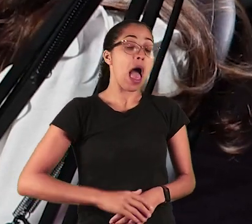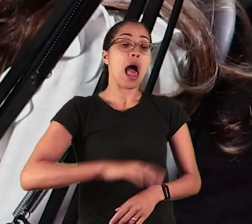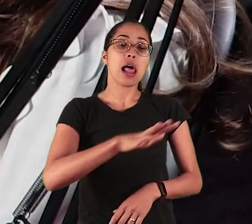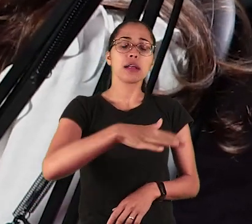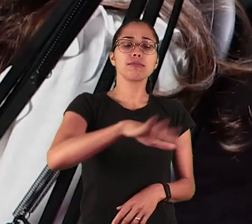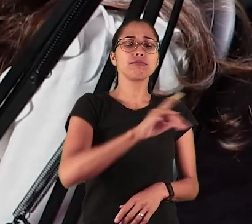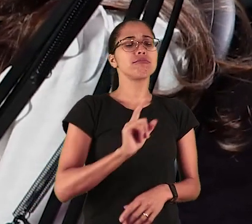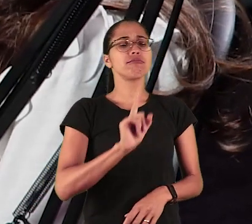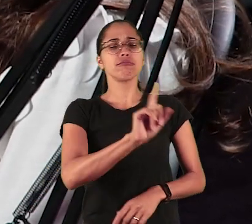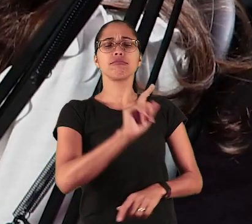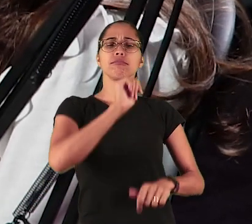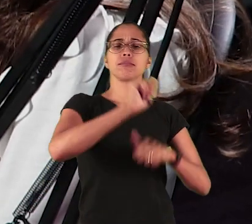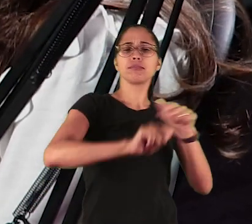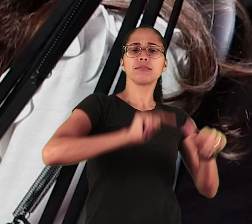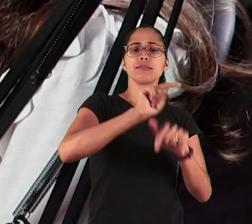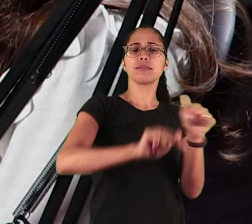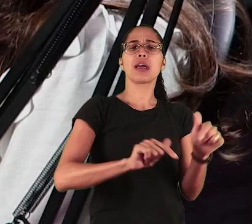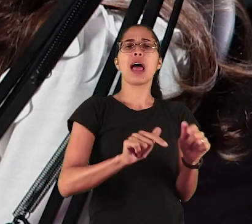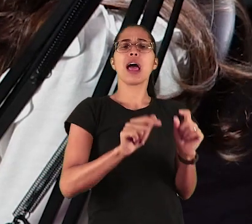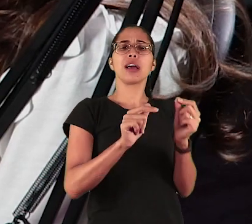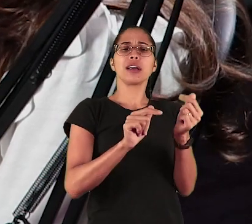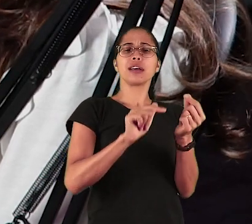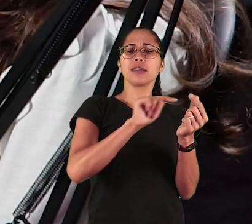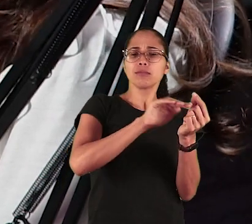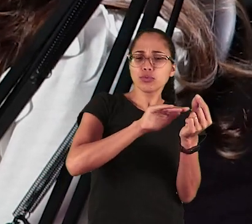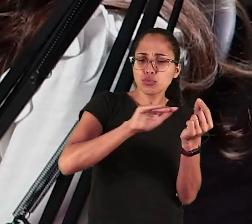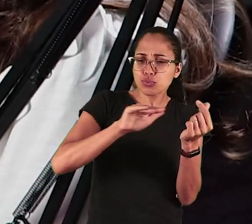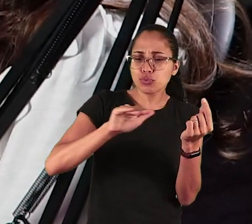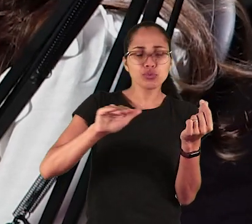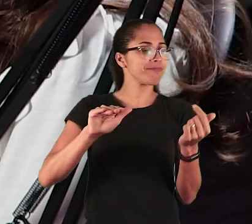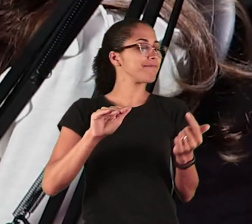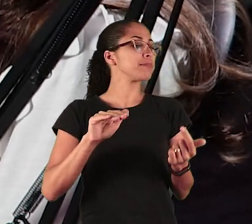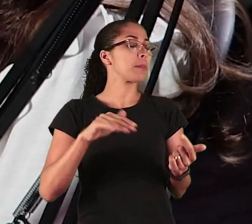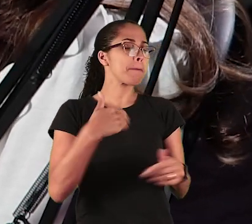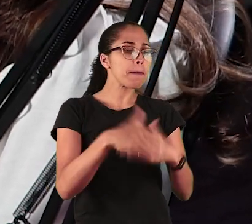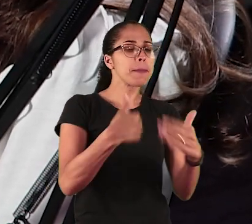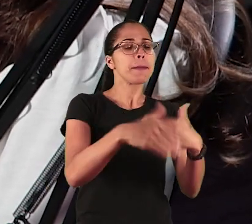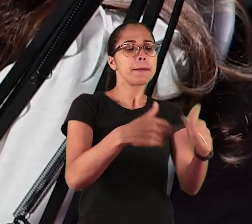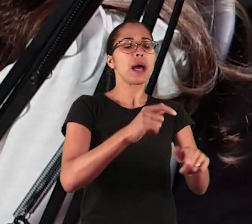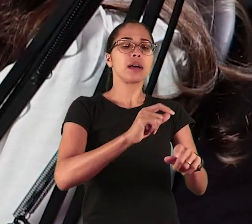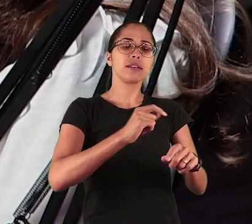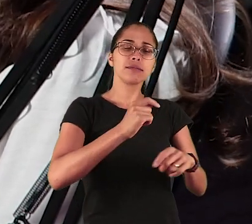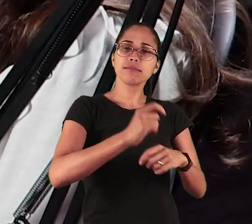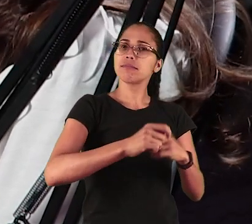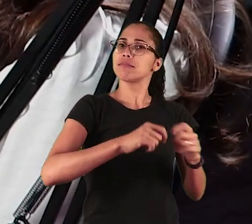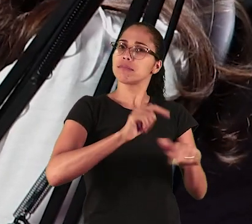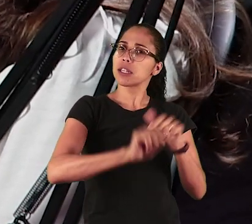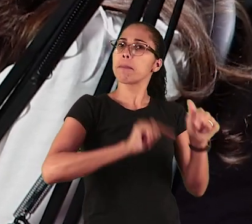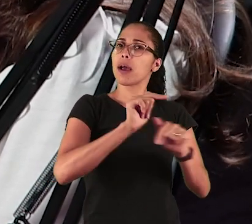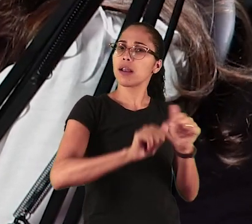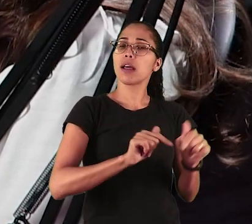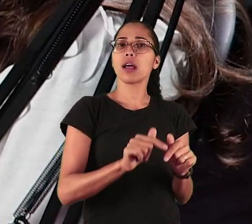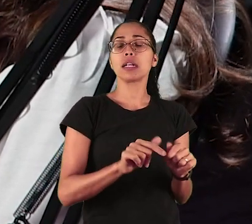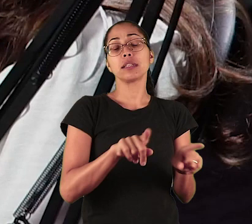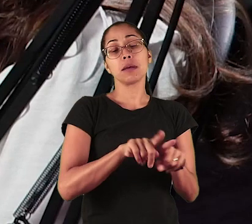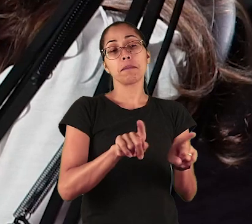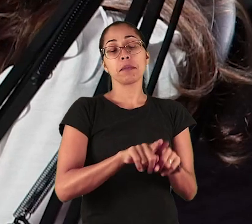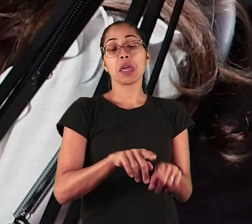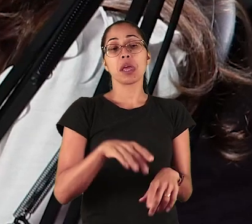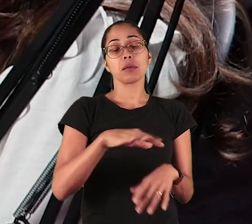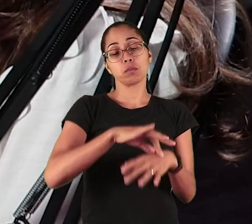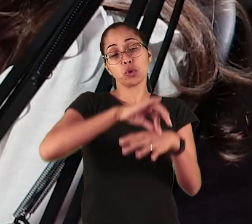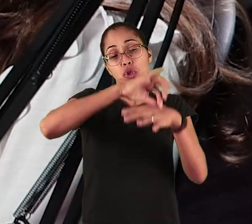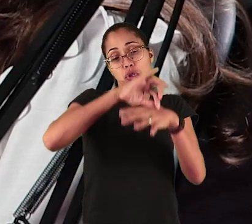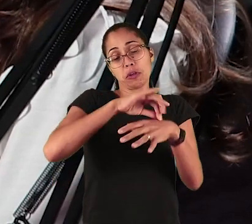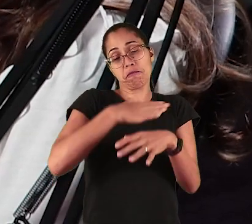assim eu me achei ali naquela naquela renda fixa mais estruturada e na época o meu